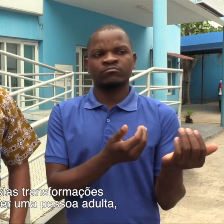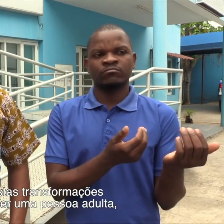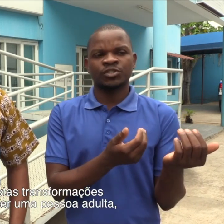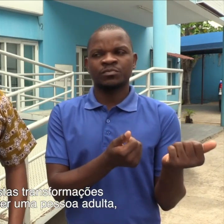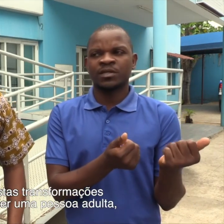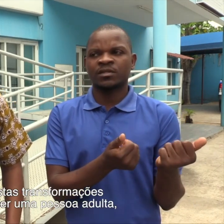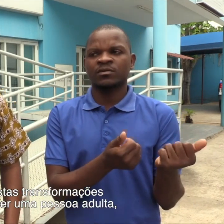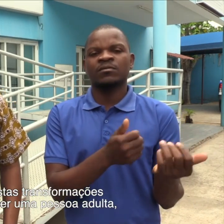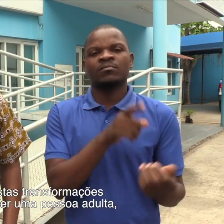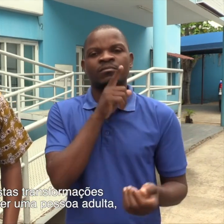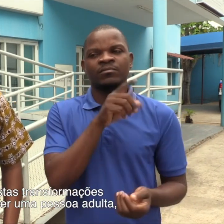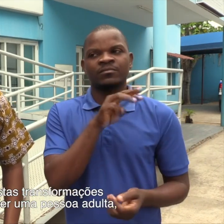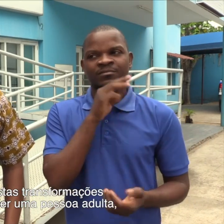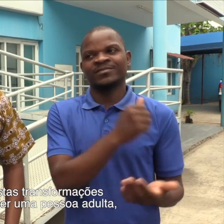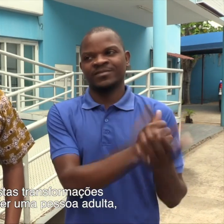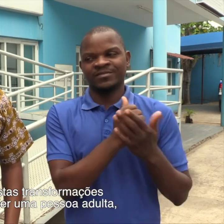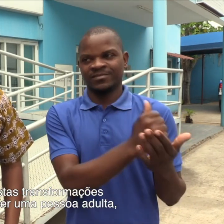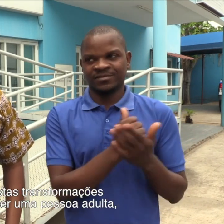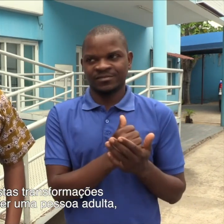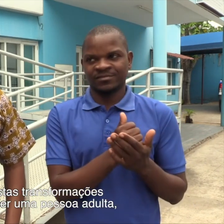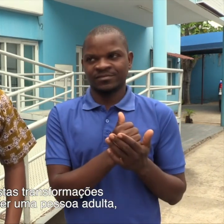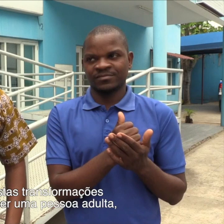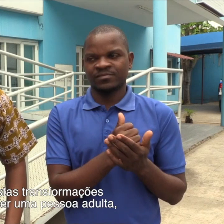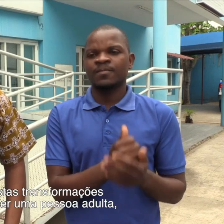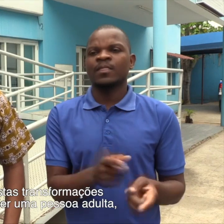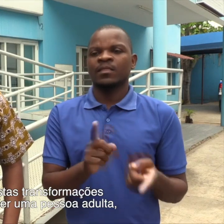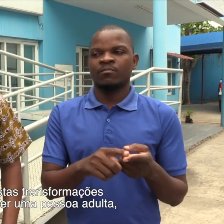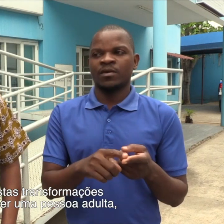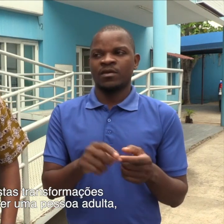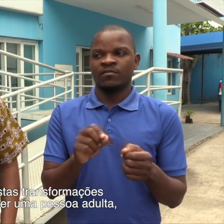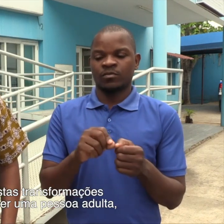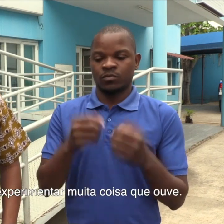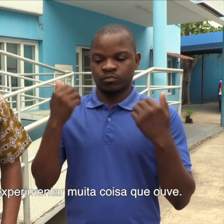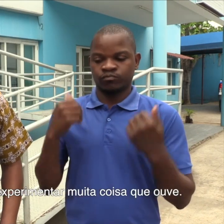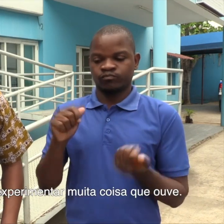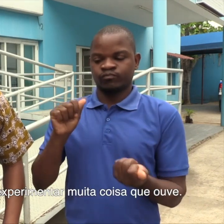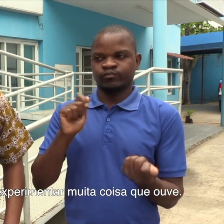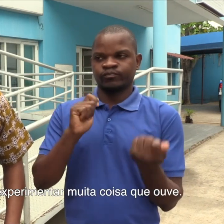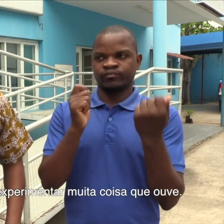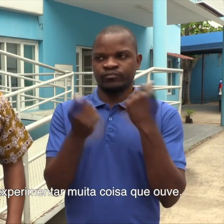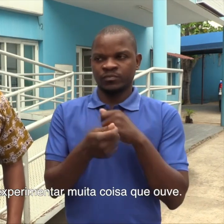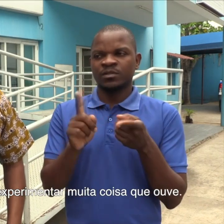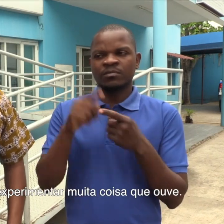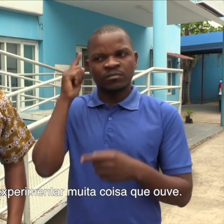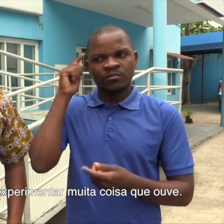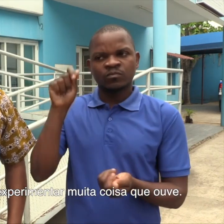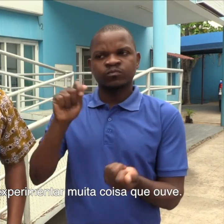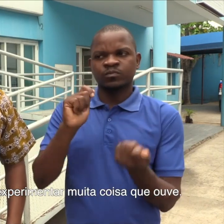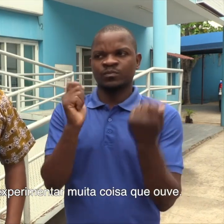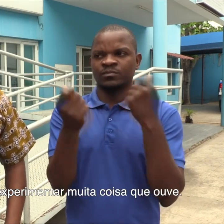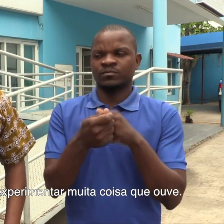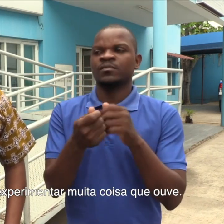essas transformações o fazem parecer uma pessoa adulta, então começa a